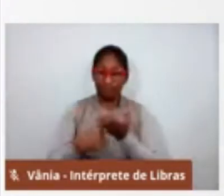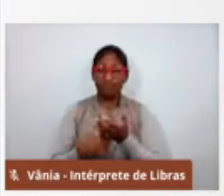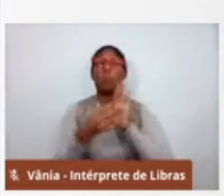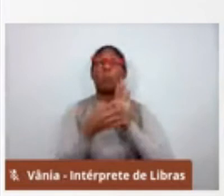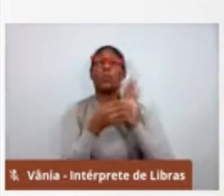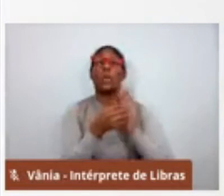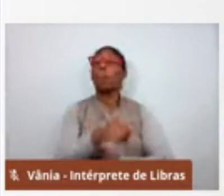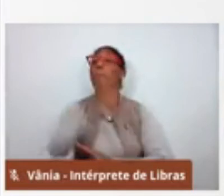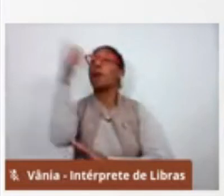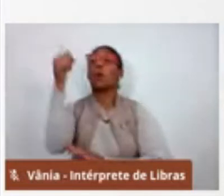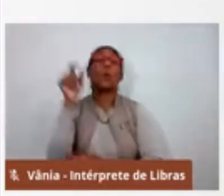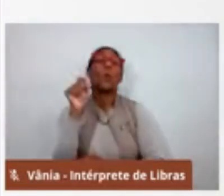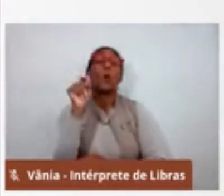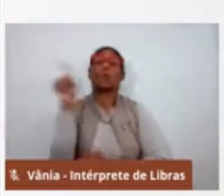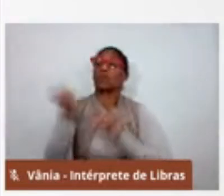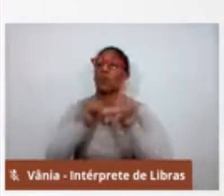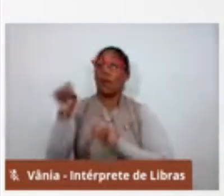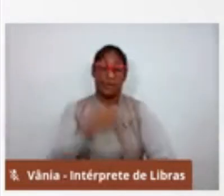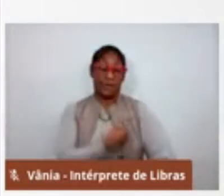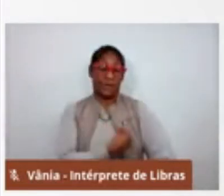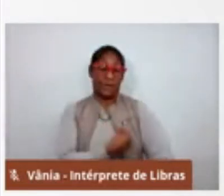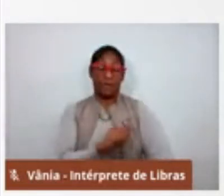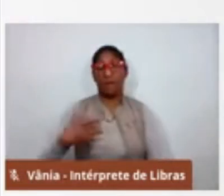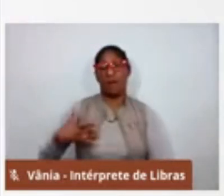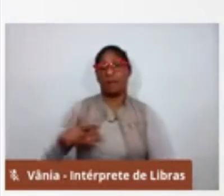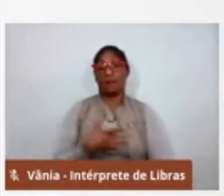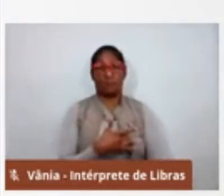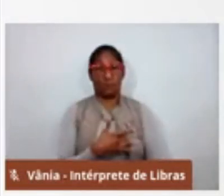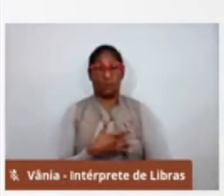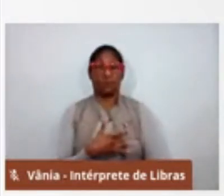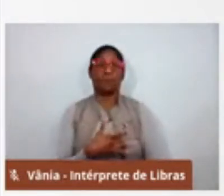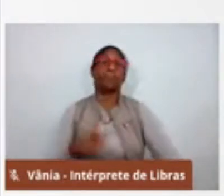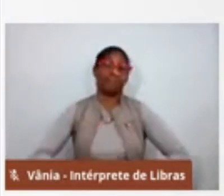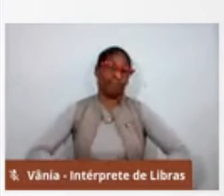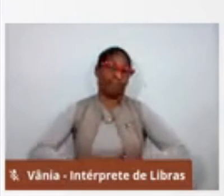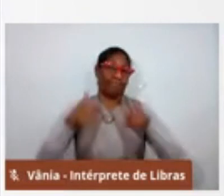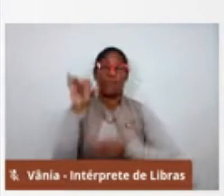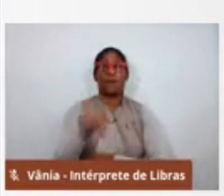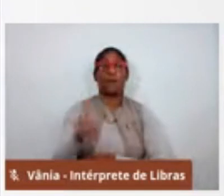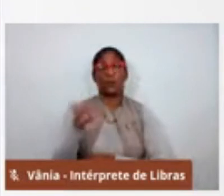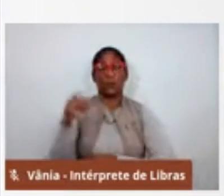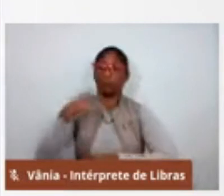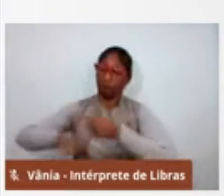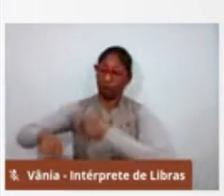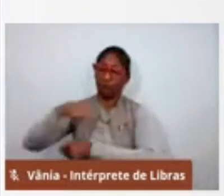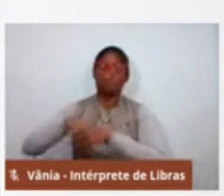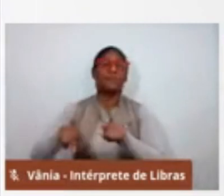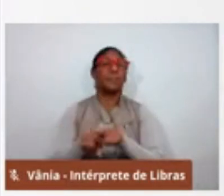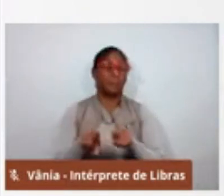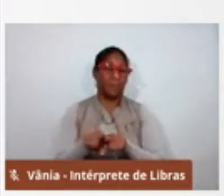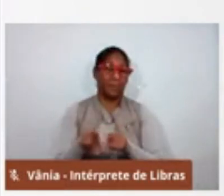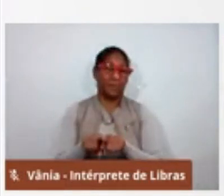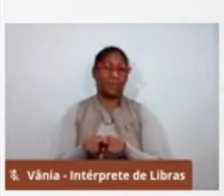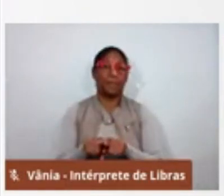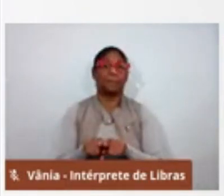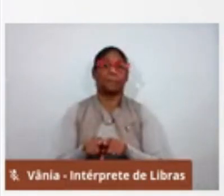seu propósito de preservar a vida, a saúde dos gaúchos e manter ao máximo as atividades econômicas para que haja